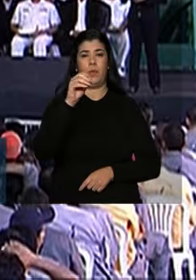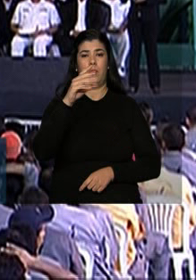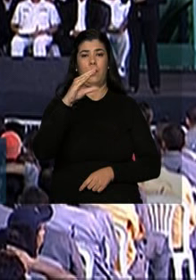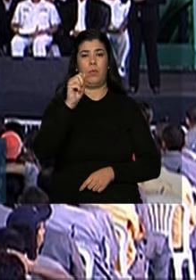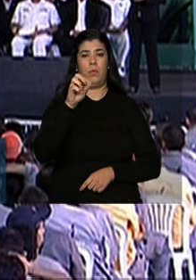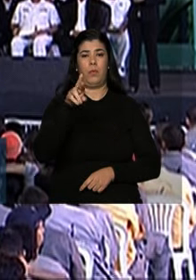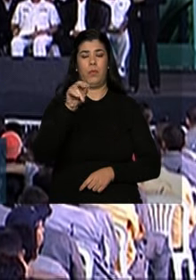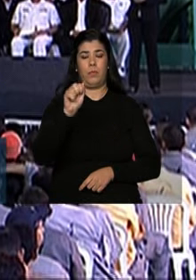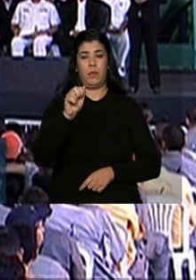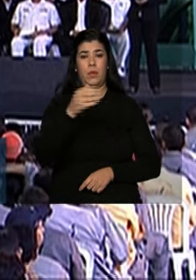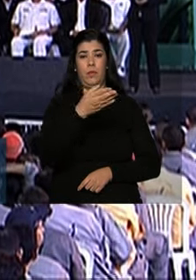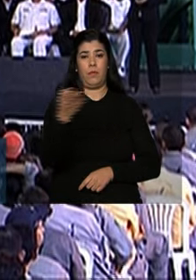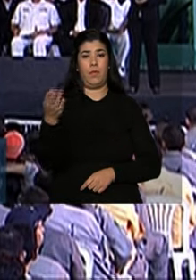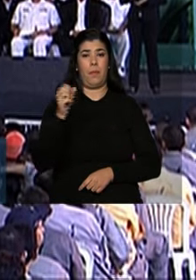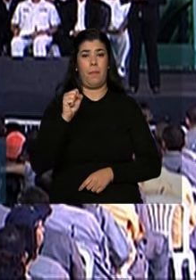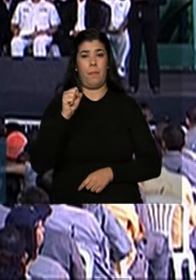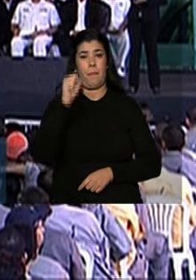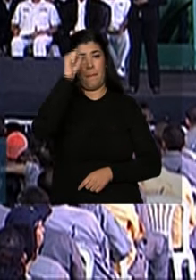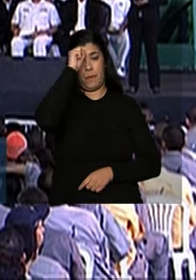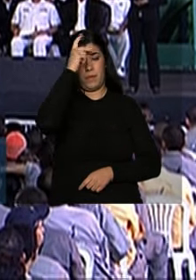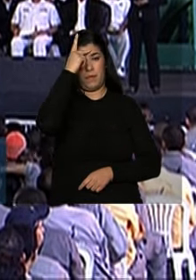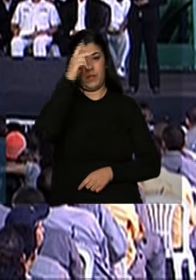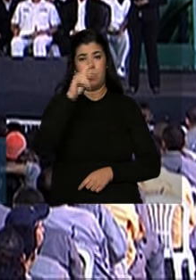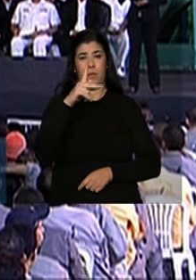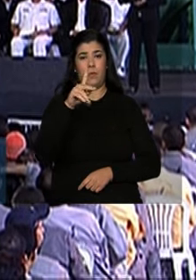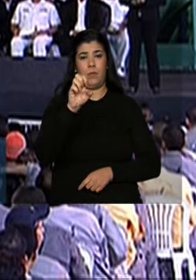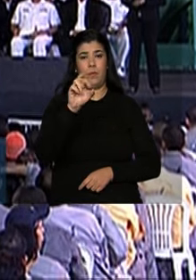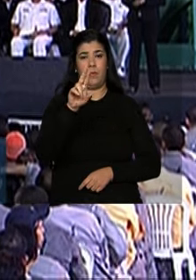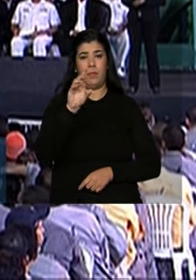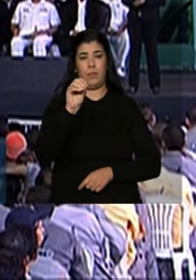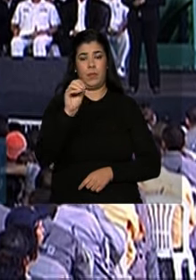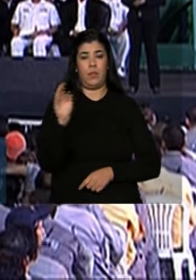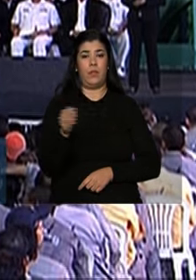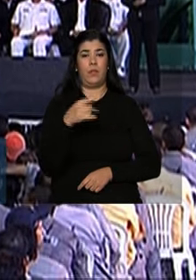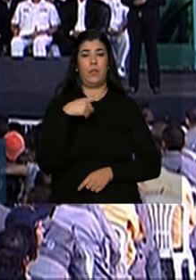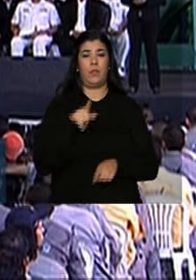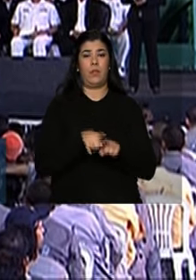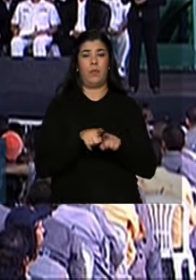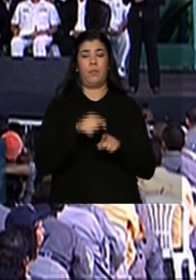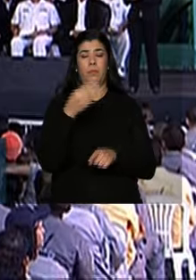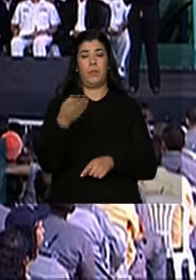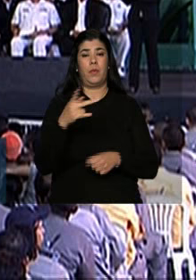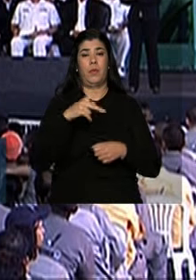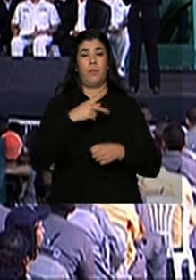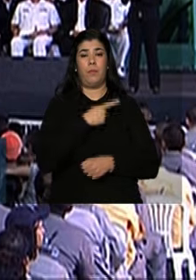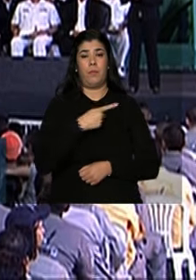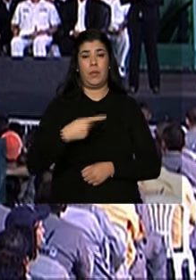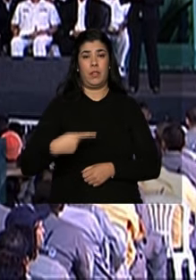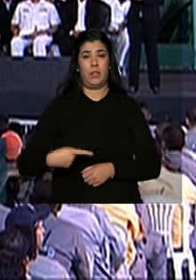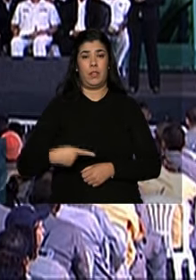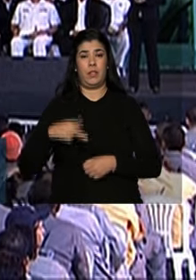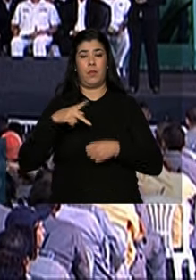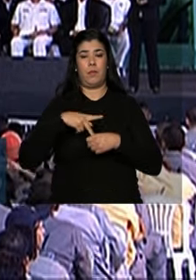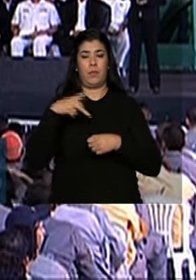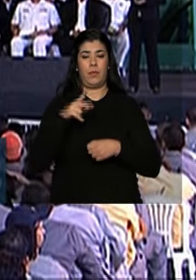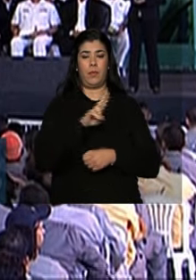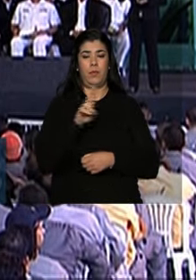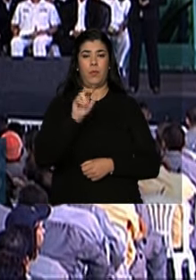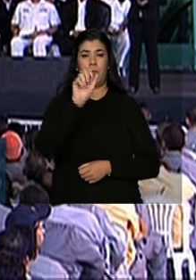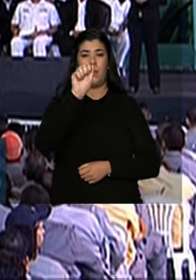prefeito Pedro Mendes, senhor presidente da Petrobras, Aldemir